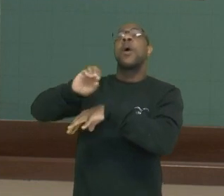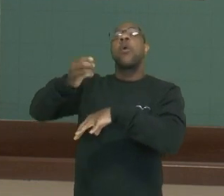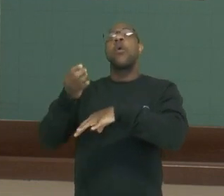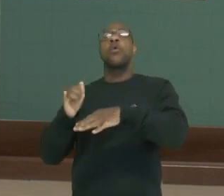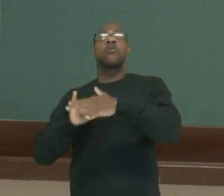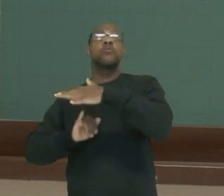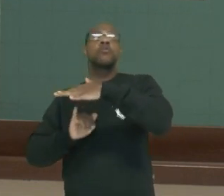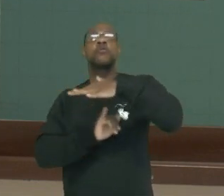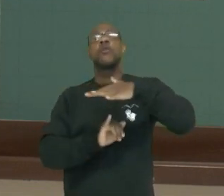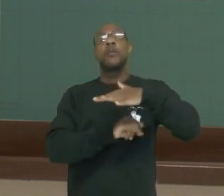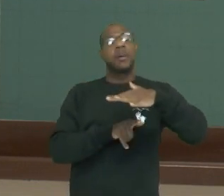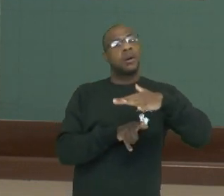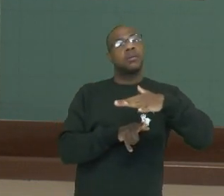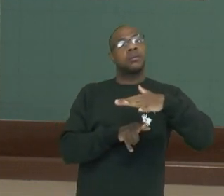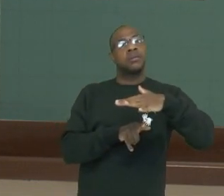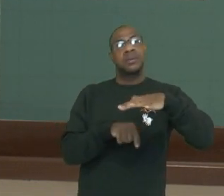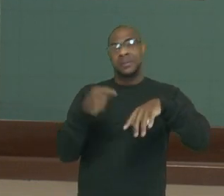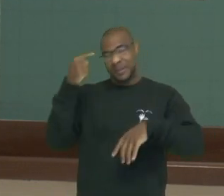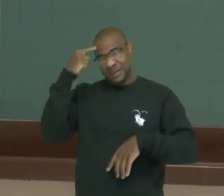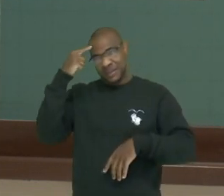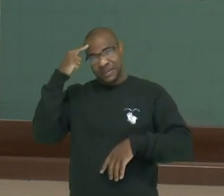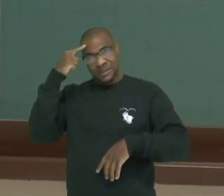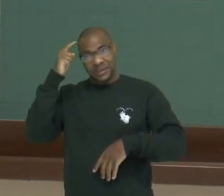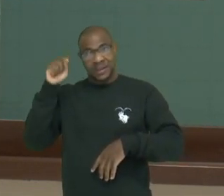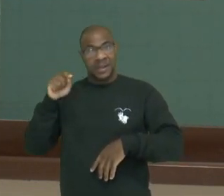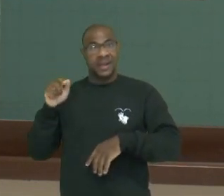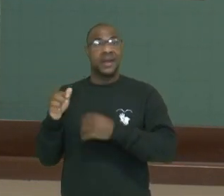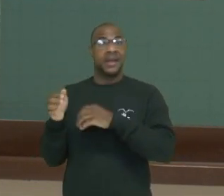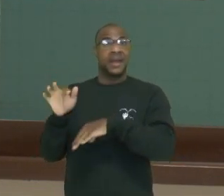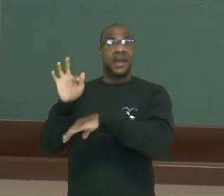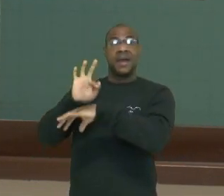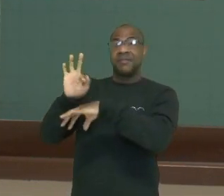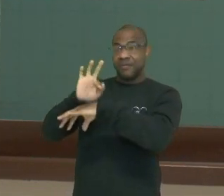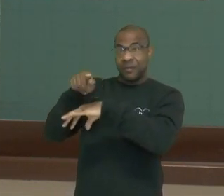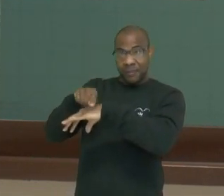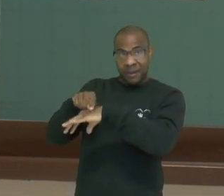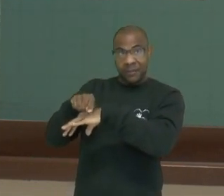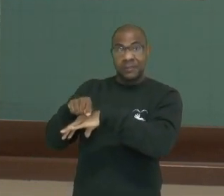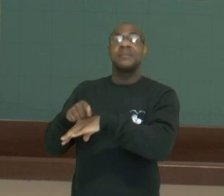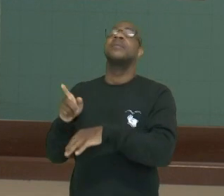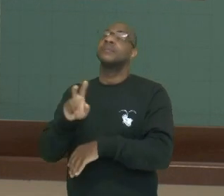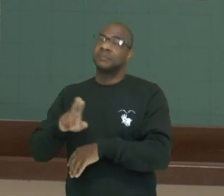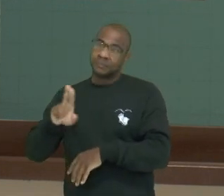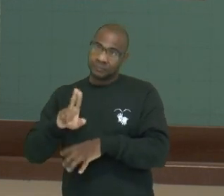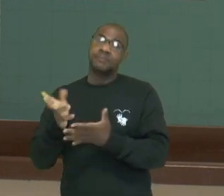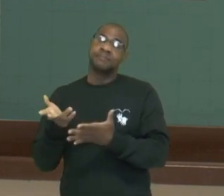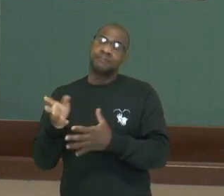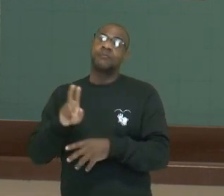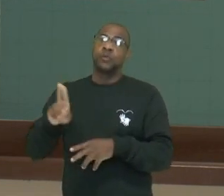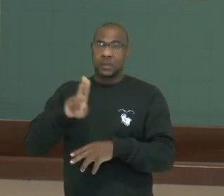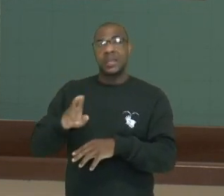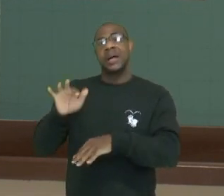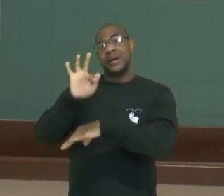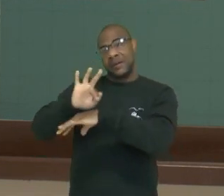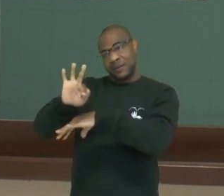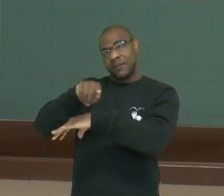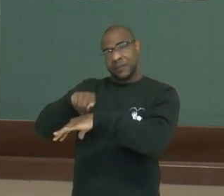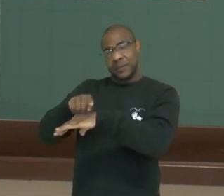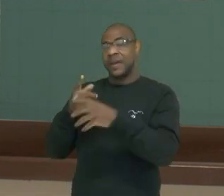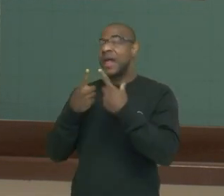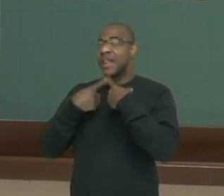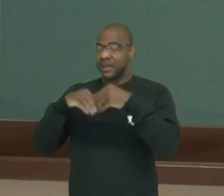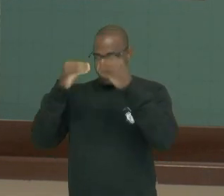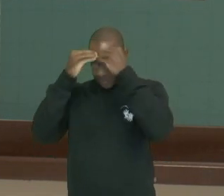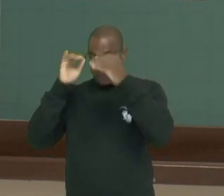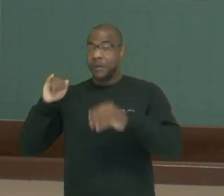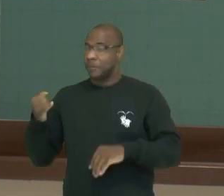informal? Se você pensou informal, é a resposta correta. A linguagem utilizada aqui é uma linguagem formal. Foi publicada em um meio de